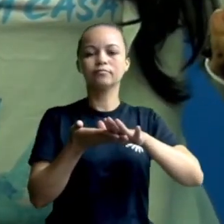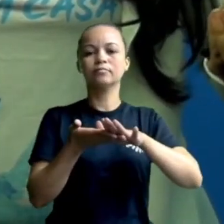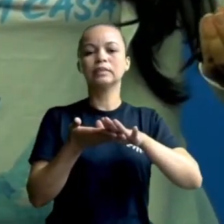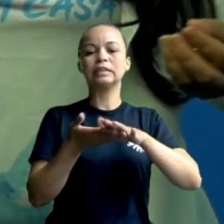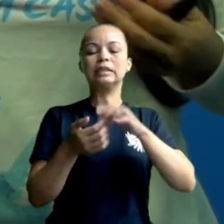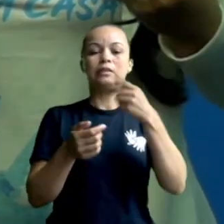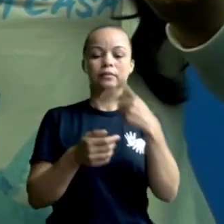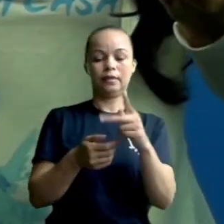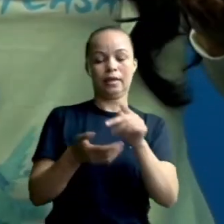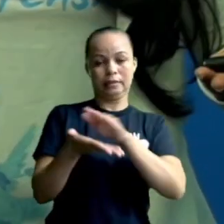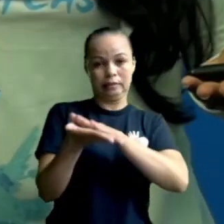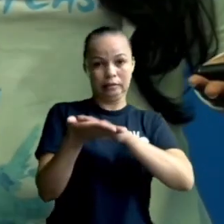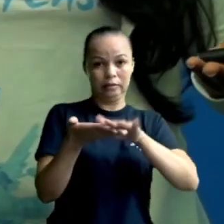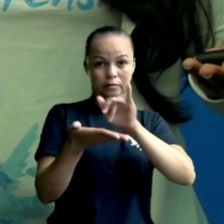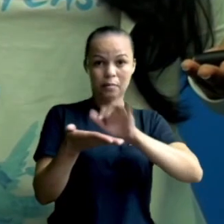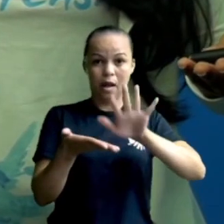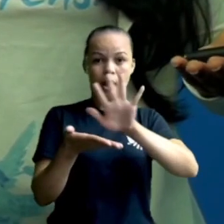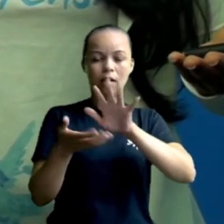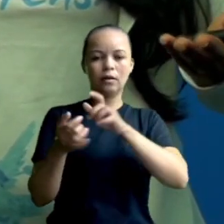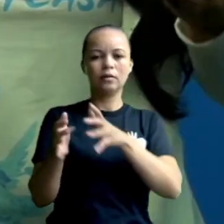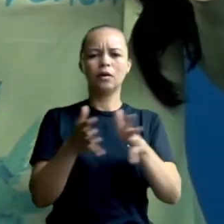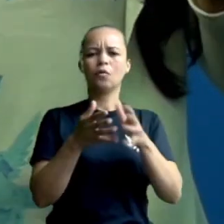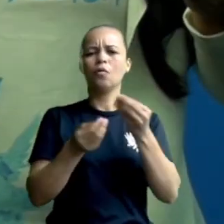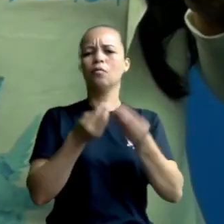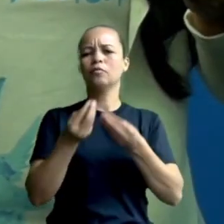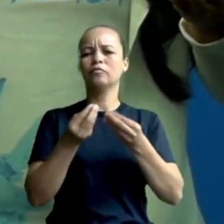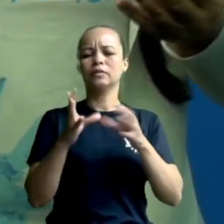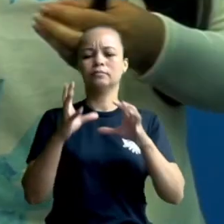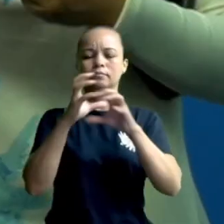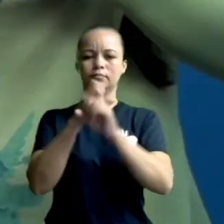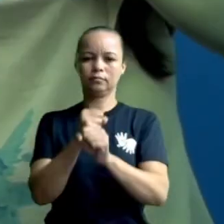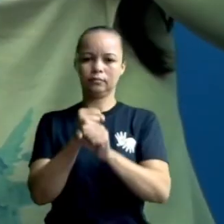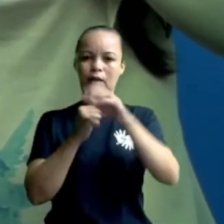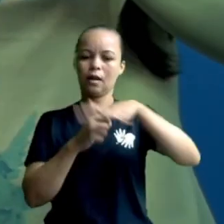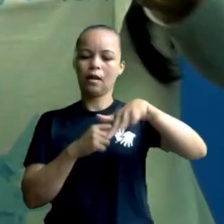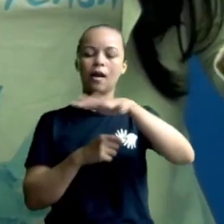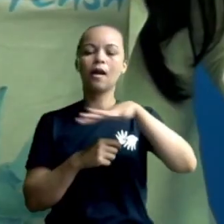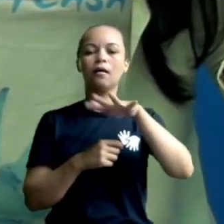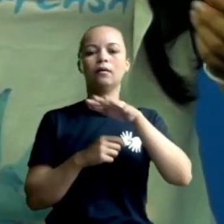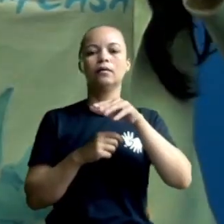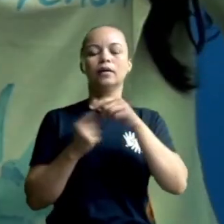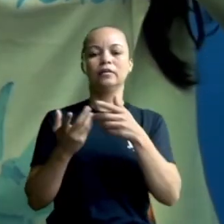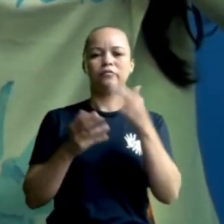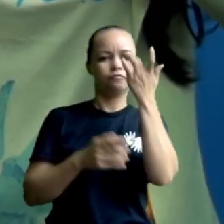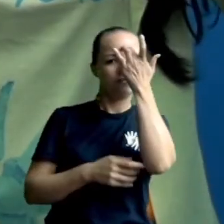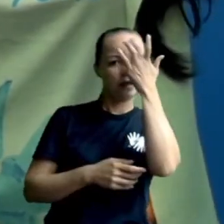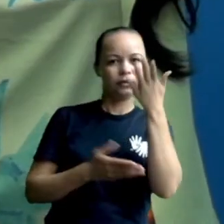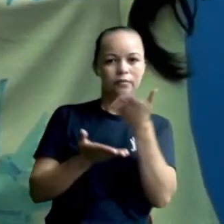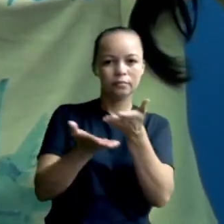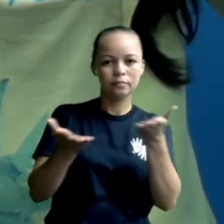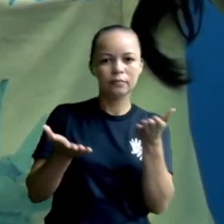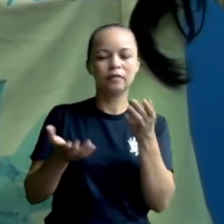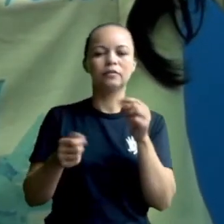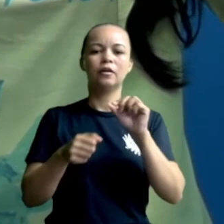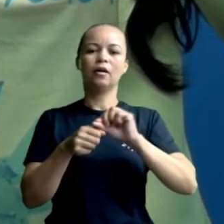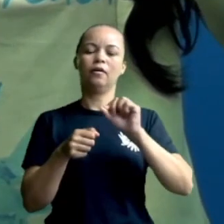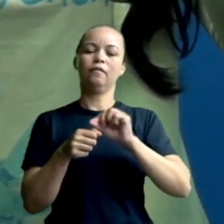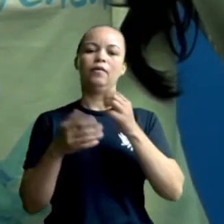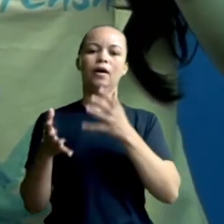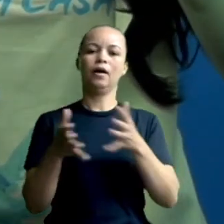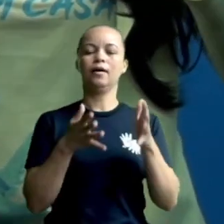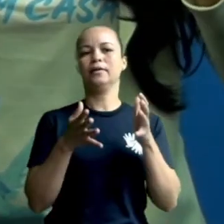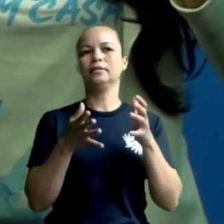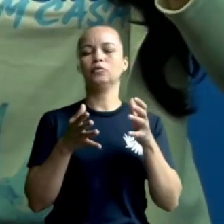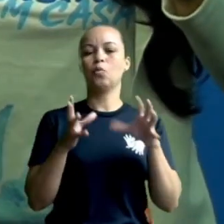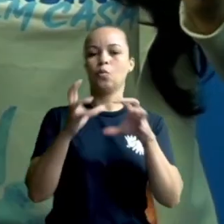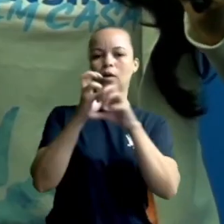dessa figura plana, como é que eu vou fazer para calcular a área? Para calcular a área e facilitar para vocês, a gente faz o cálculo